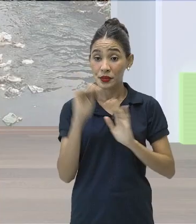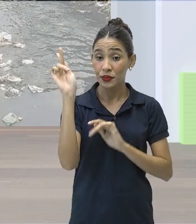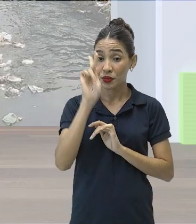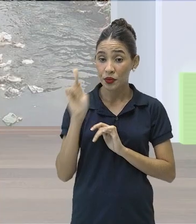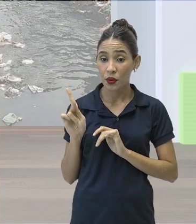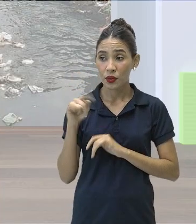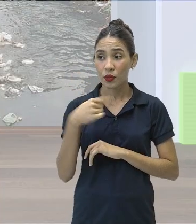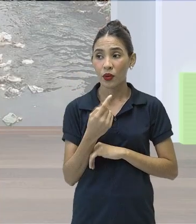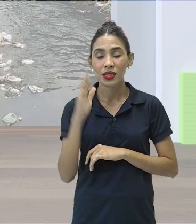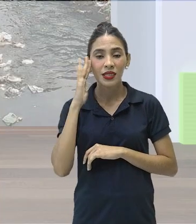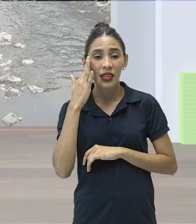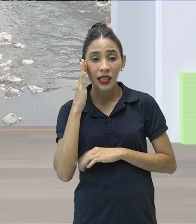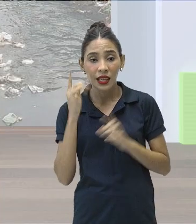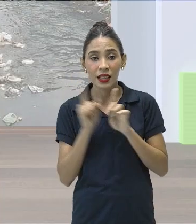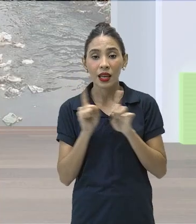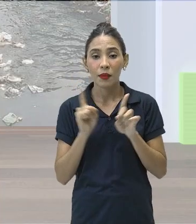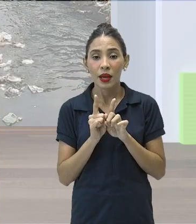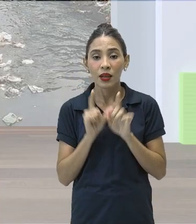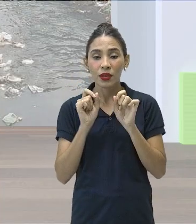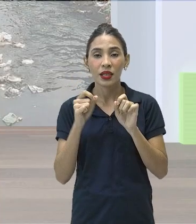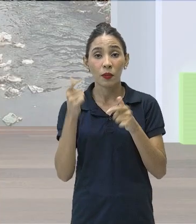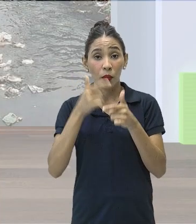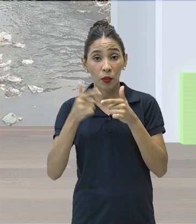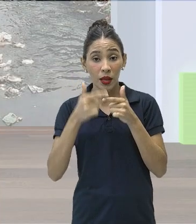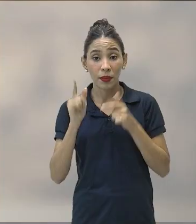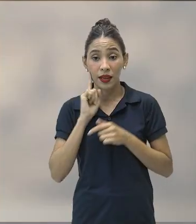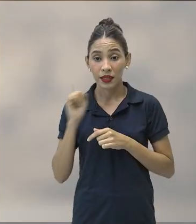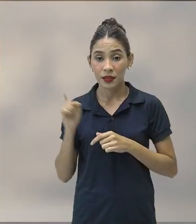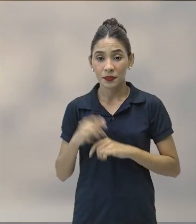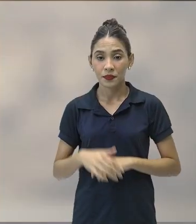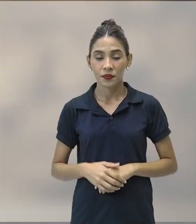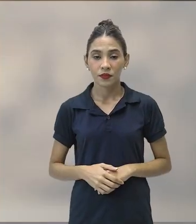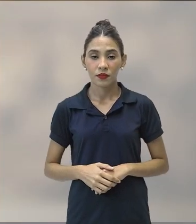para a gente tentar entender um pouquinho sobre essa problemática.